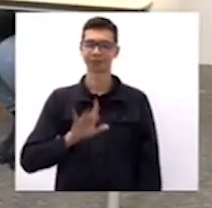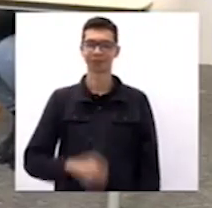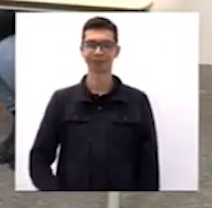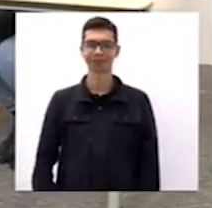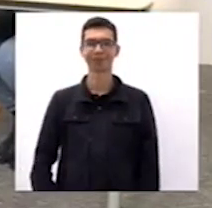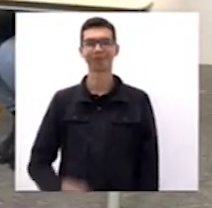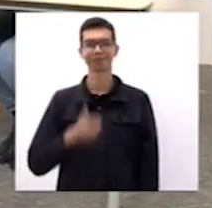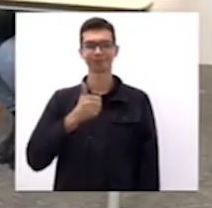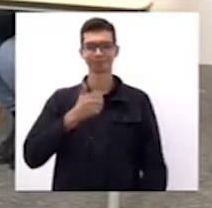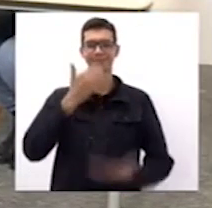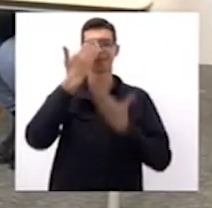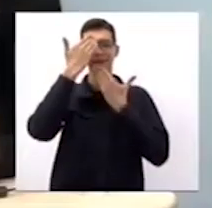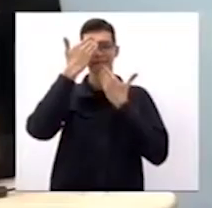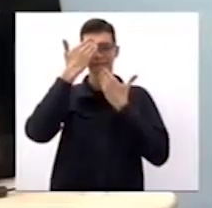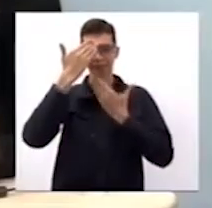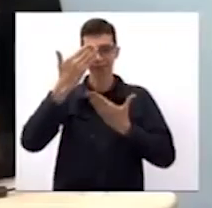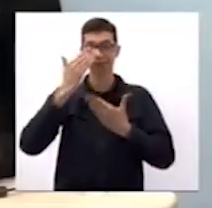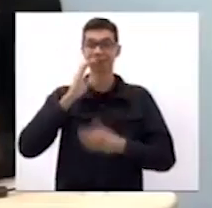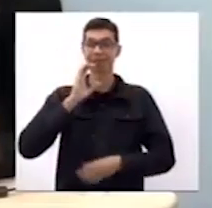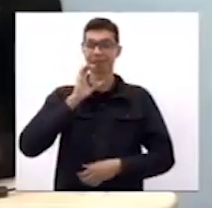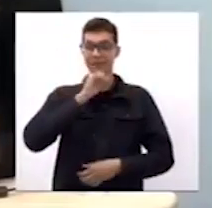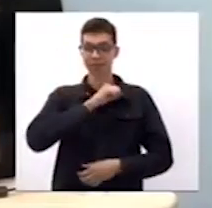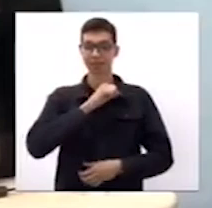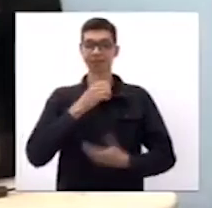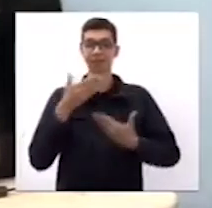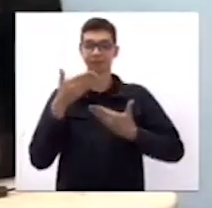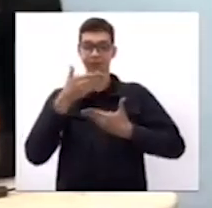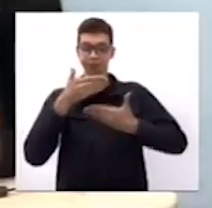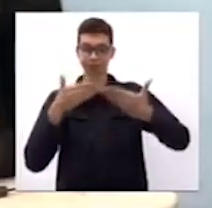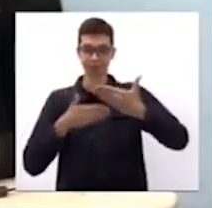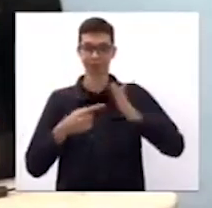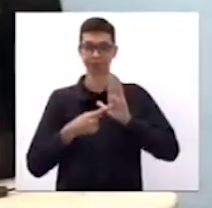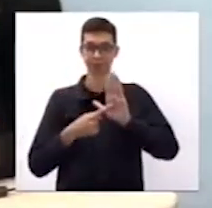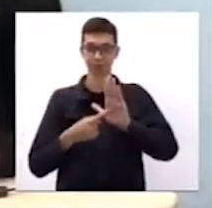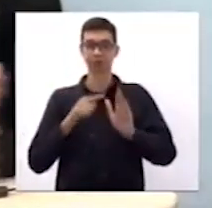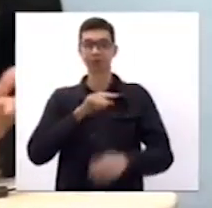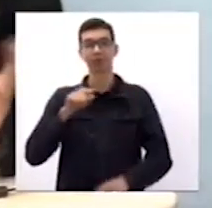vai passar aí rapidinho para vocês olharem o Saber Mais e as referências